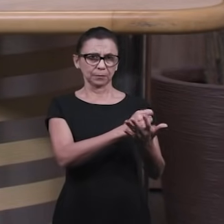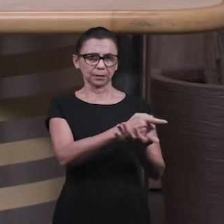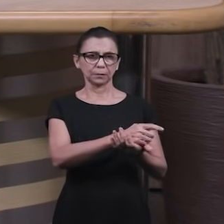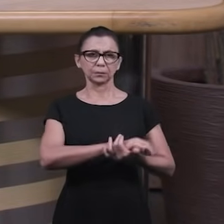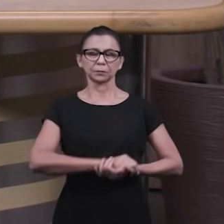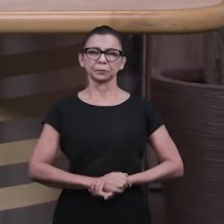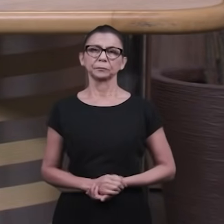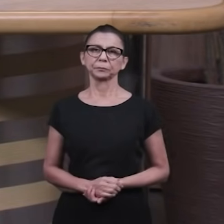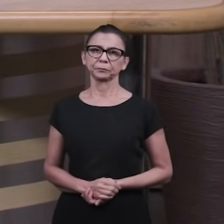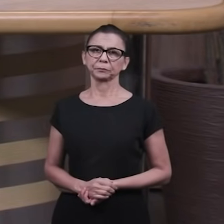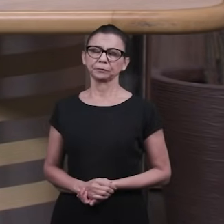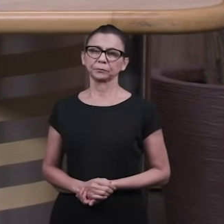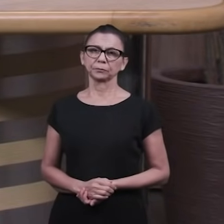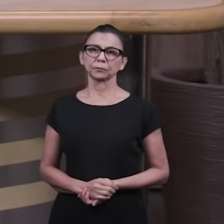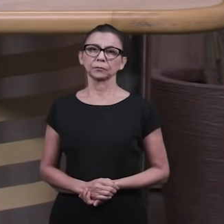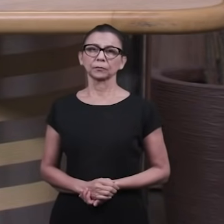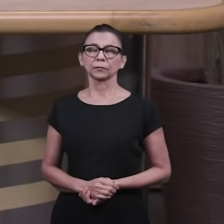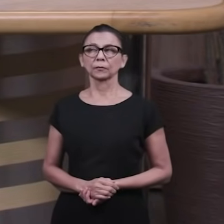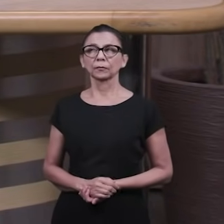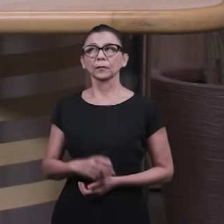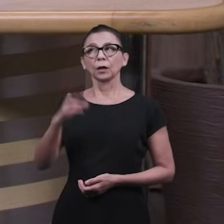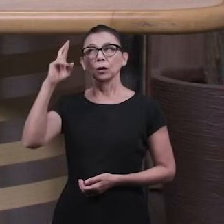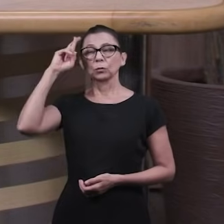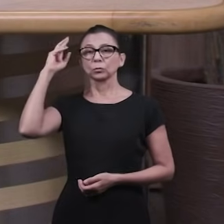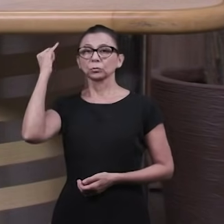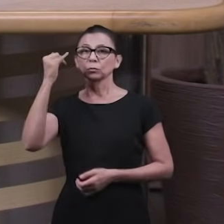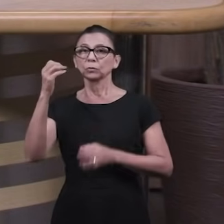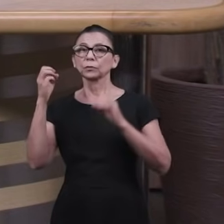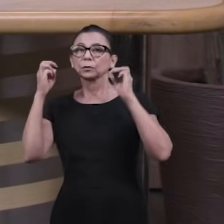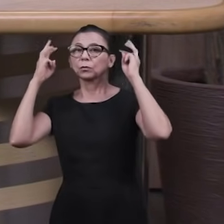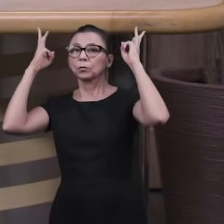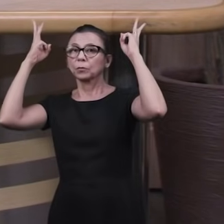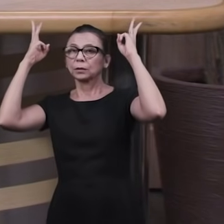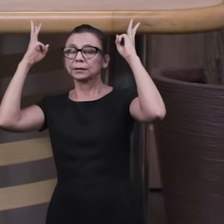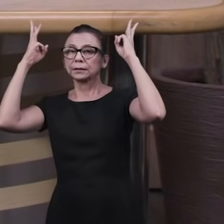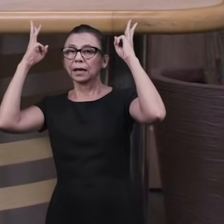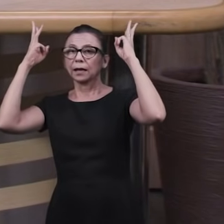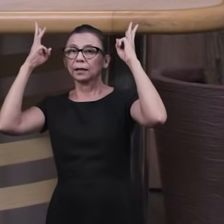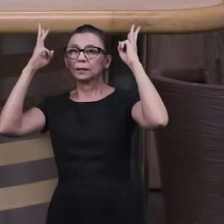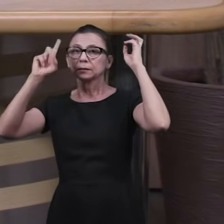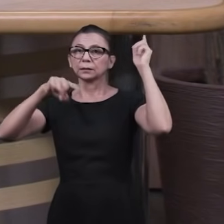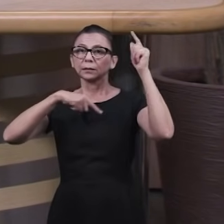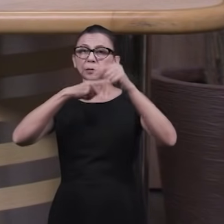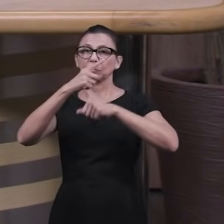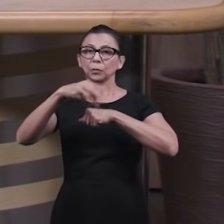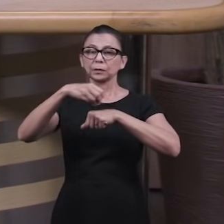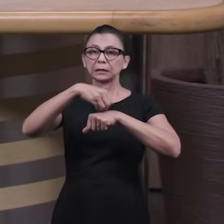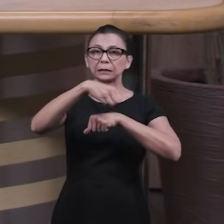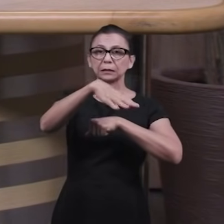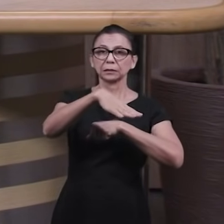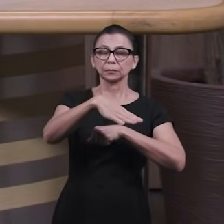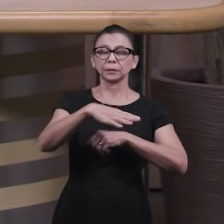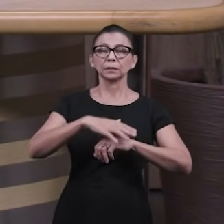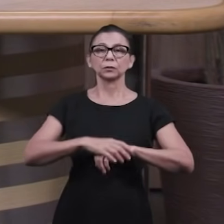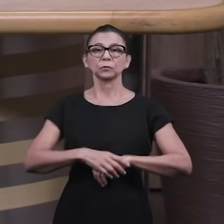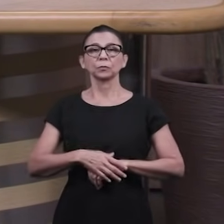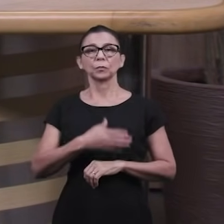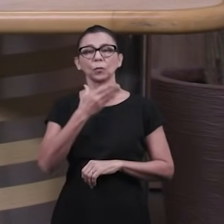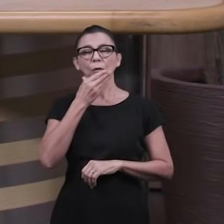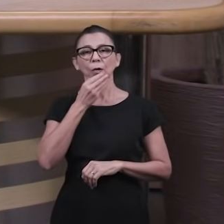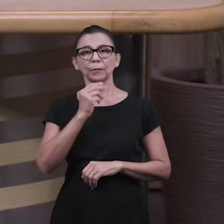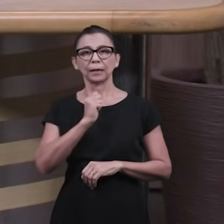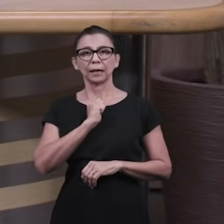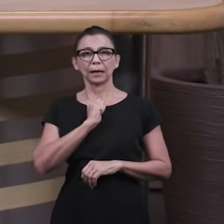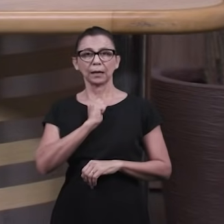ordenado, né, isso foi uma orientação que o Senhor deu a Moisés, e Moisés passa essa orientação para Arão e os filhos. Quando eles iam ser